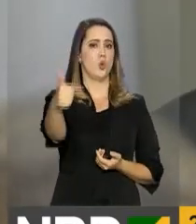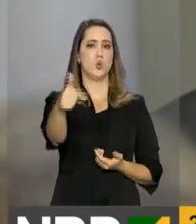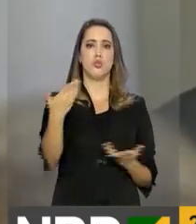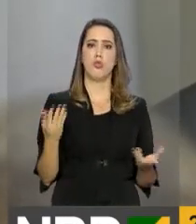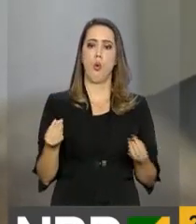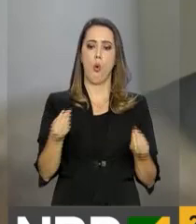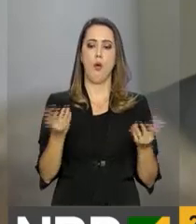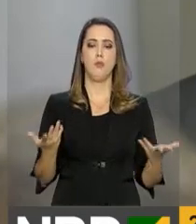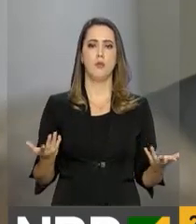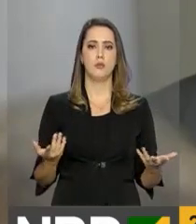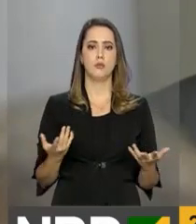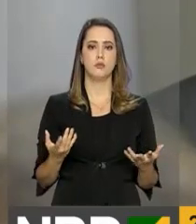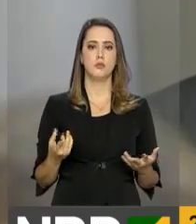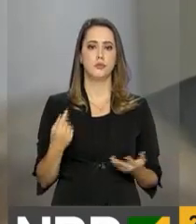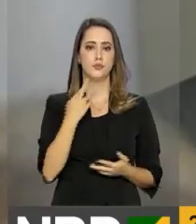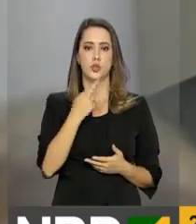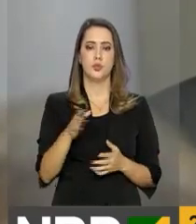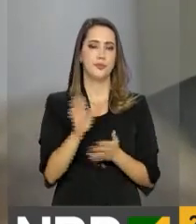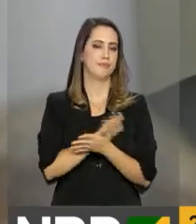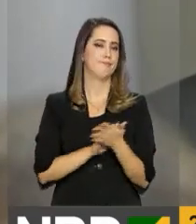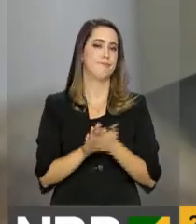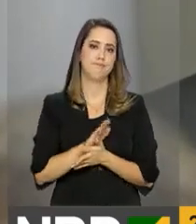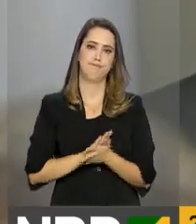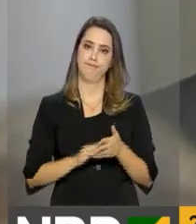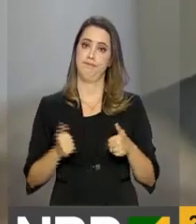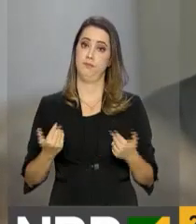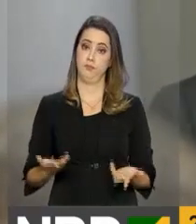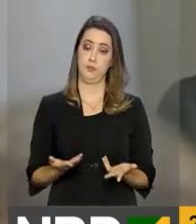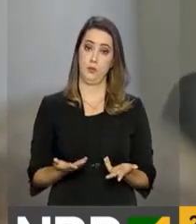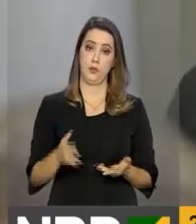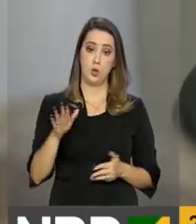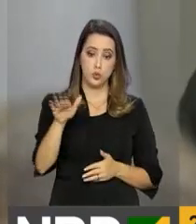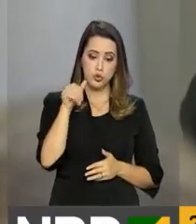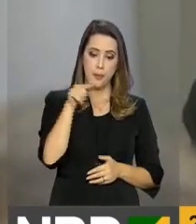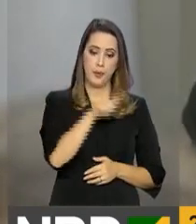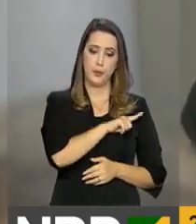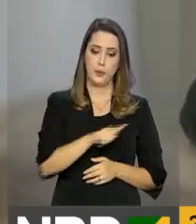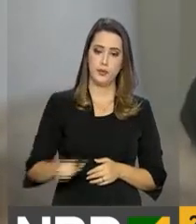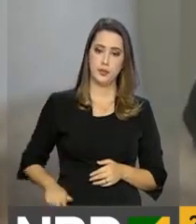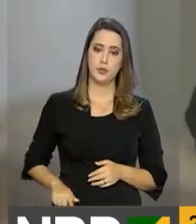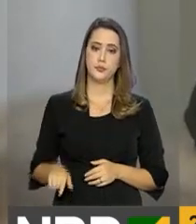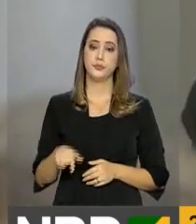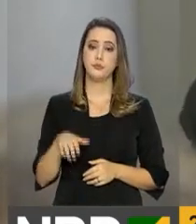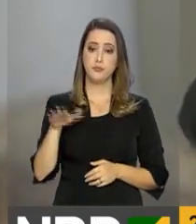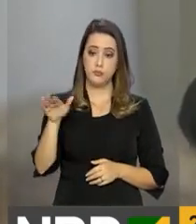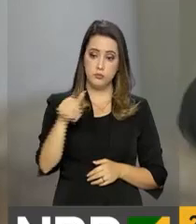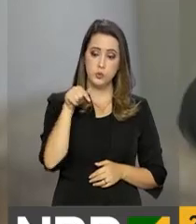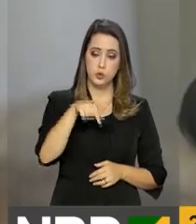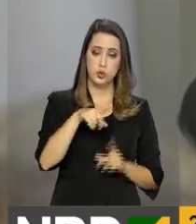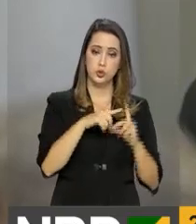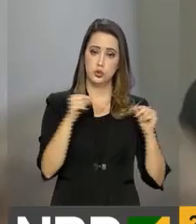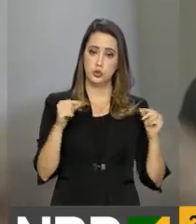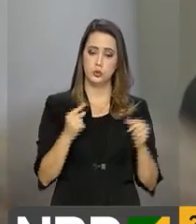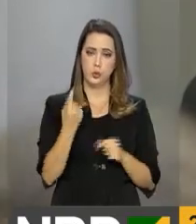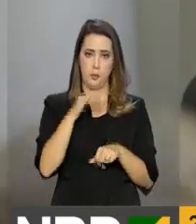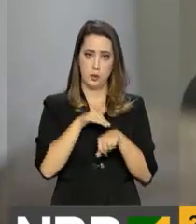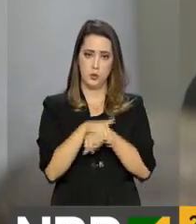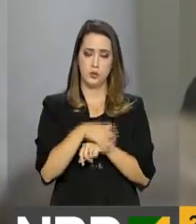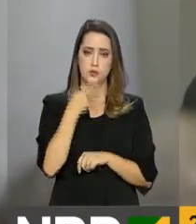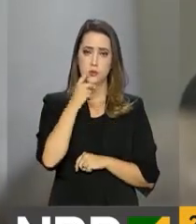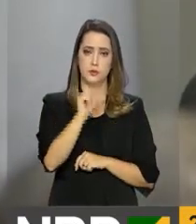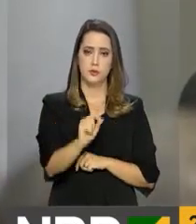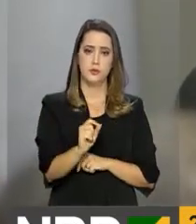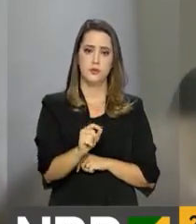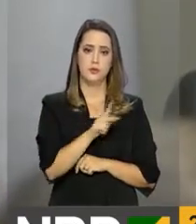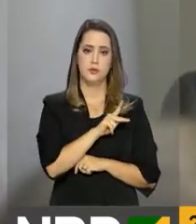poder, não haveria resultado nenhum. Então, mandei falar com o Pezão, com o governador Pezão, ele veio a Brasília numa noite e me disse,